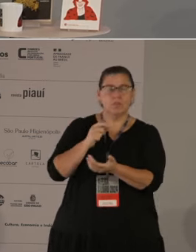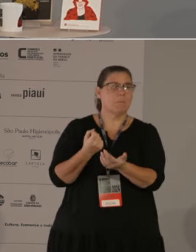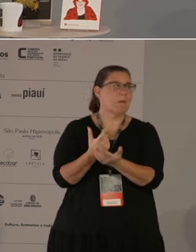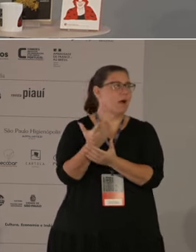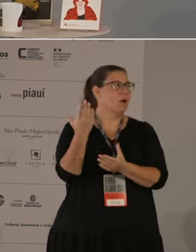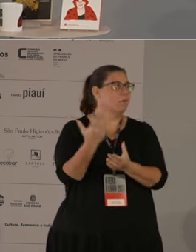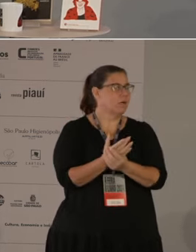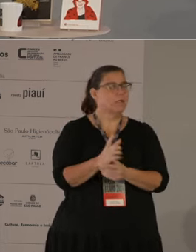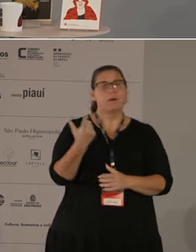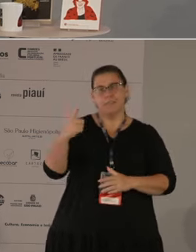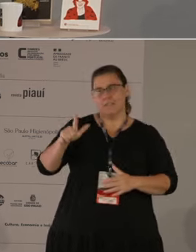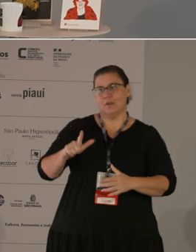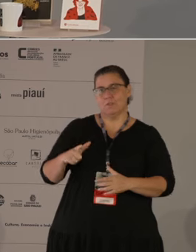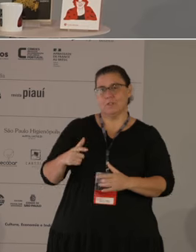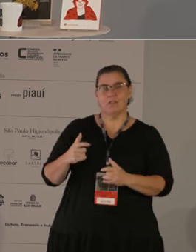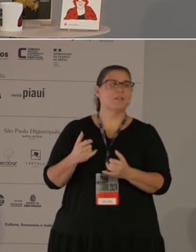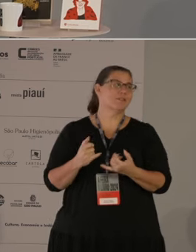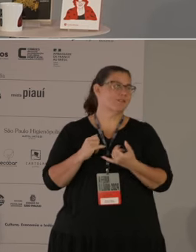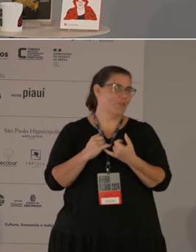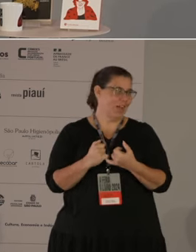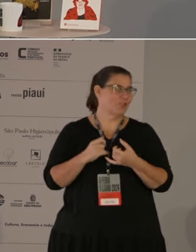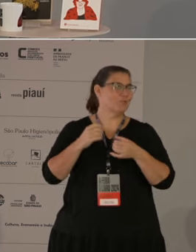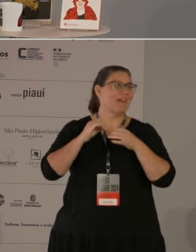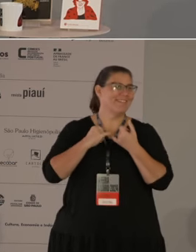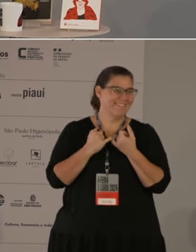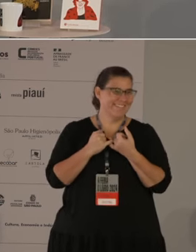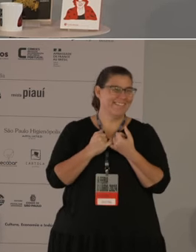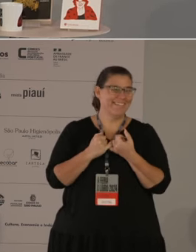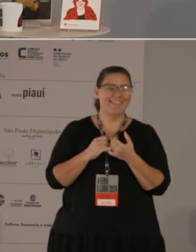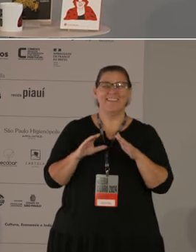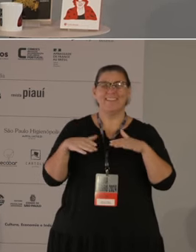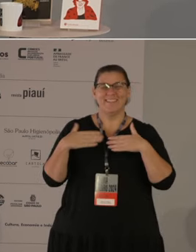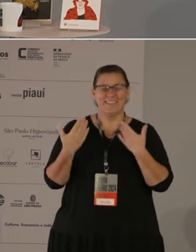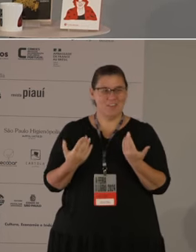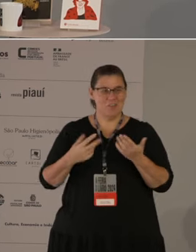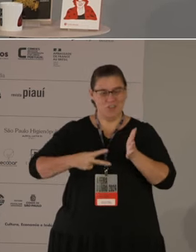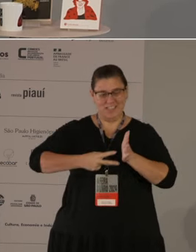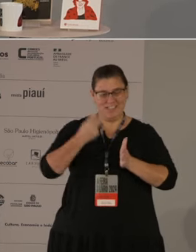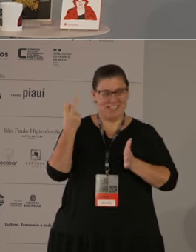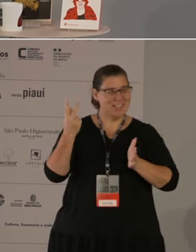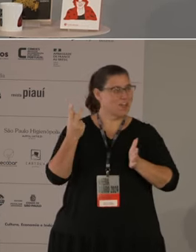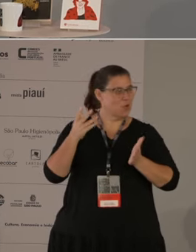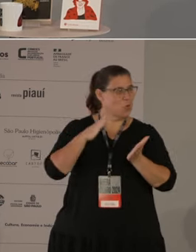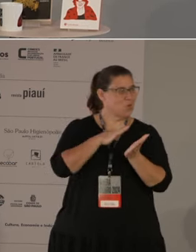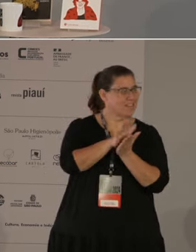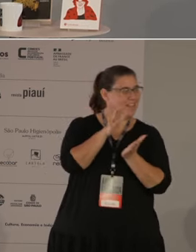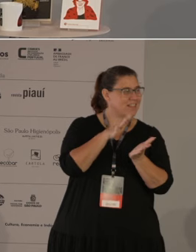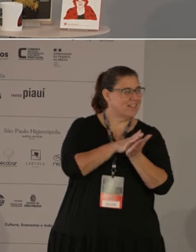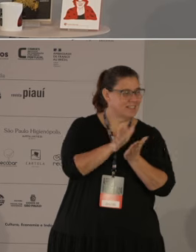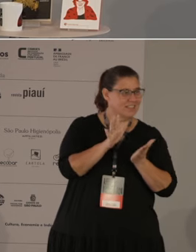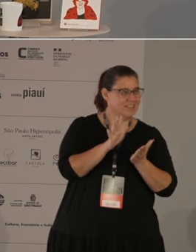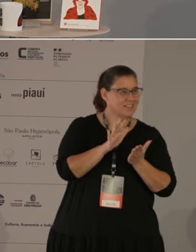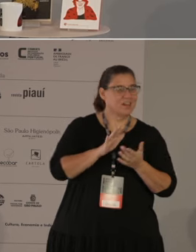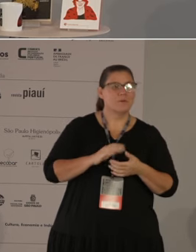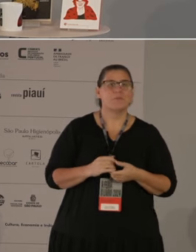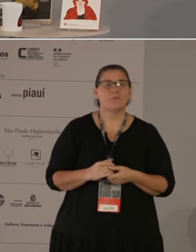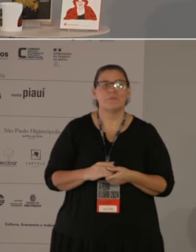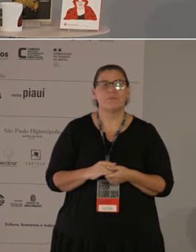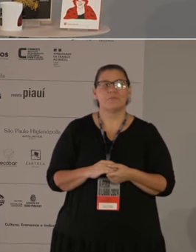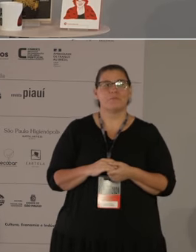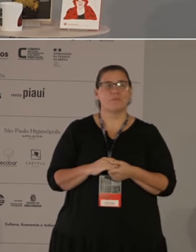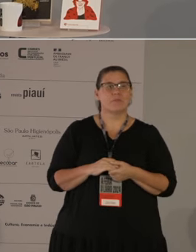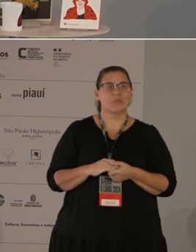as pazes. E quando sai a segunda edição do livro dele, Arqueologia Brasileira, de 2019, se não me